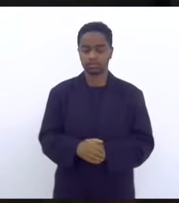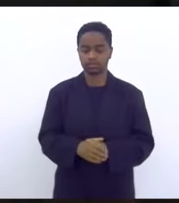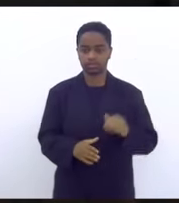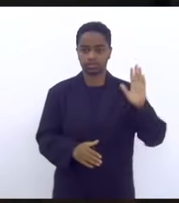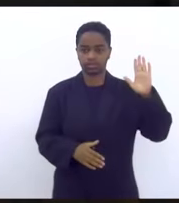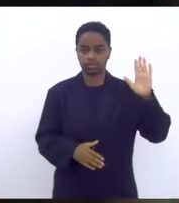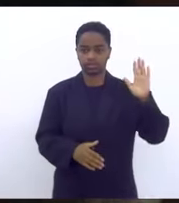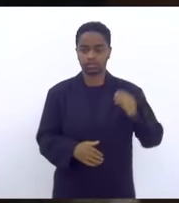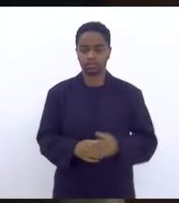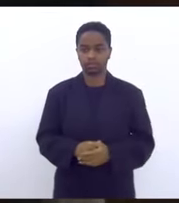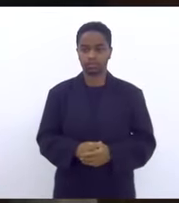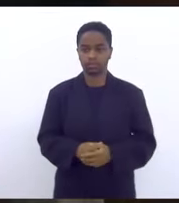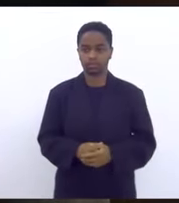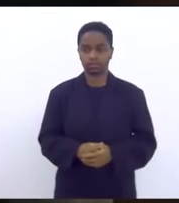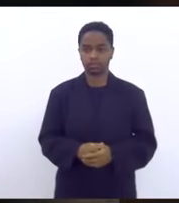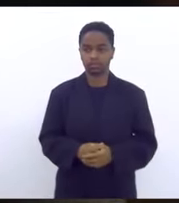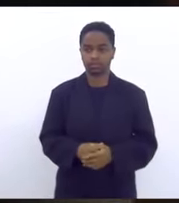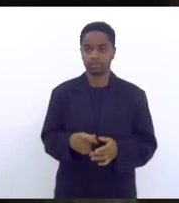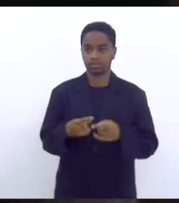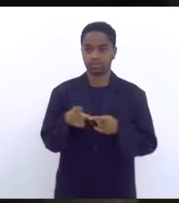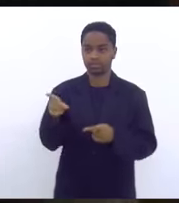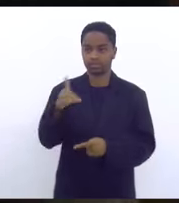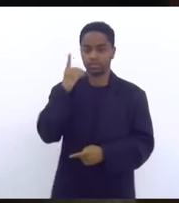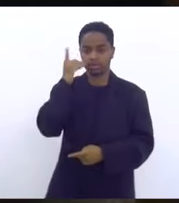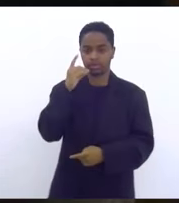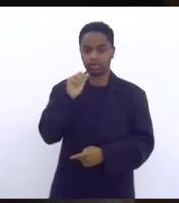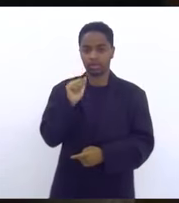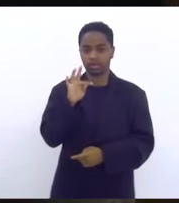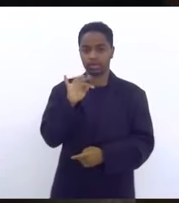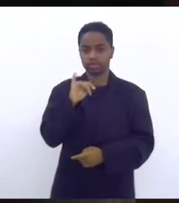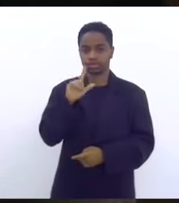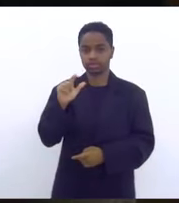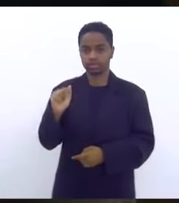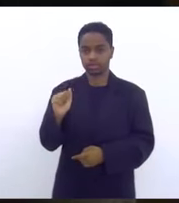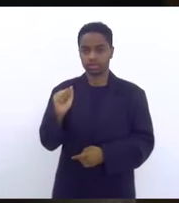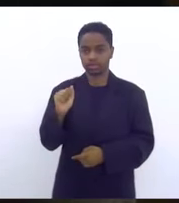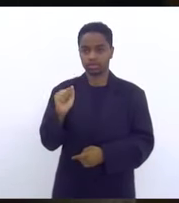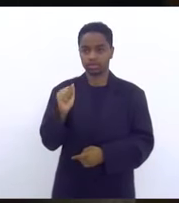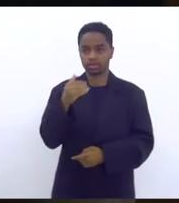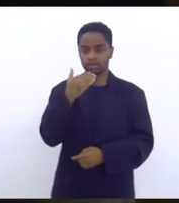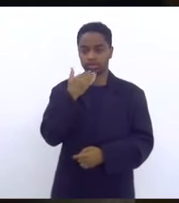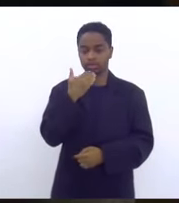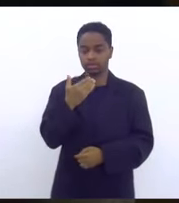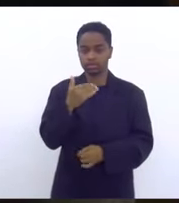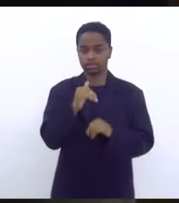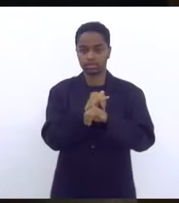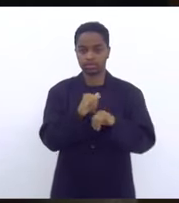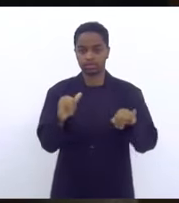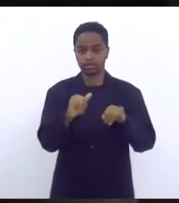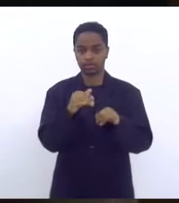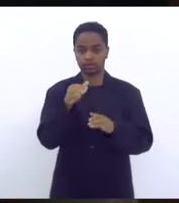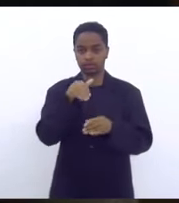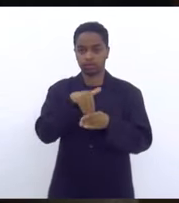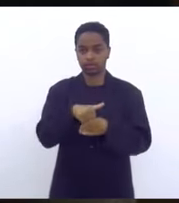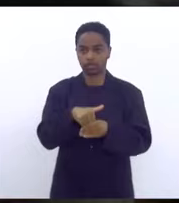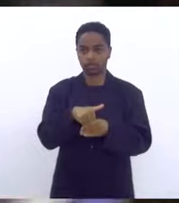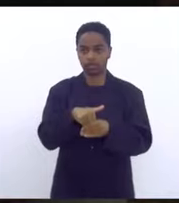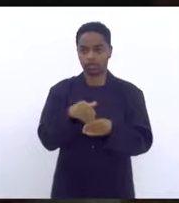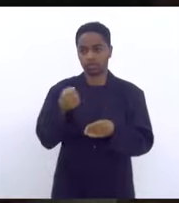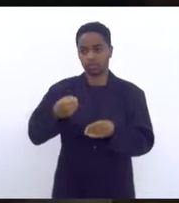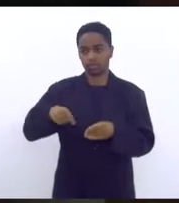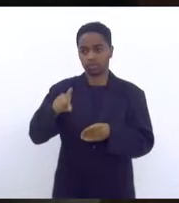Deputado Luiz Paulo. Não, é que o deputado Átila Nunes solicitou fazer a declaração de voto. Ele não precisava,